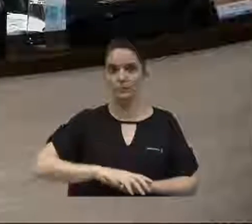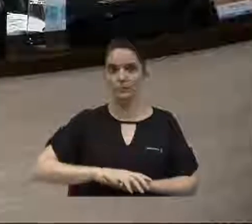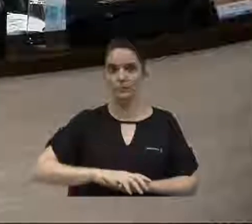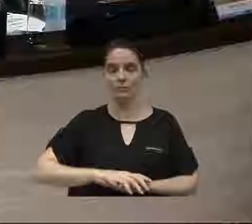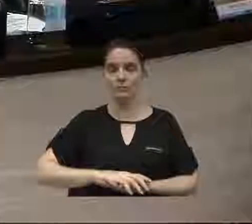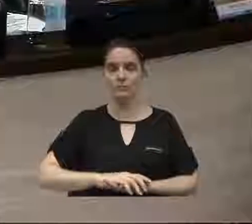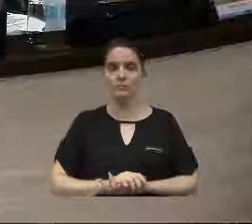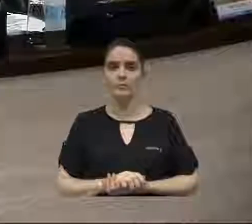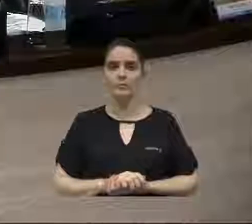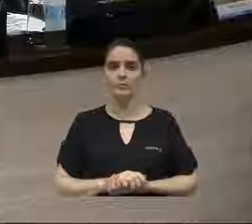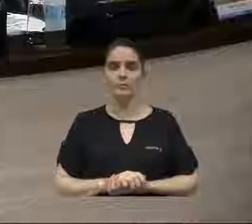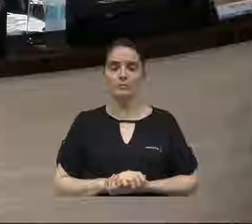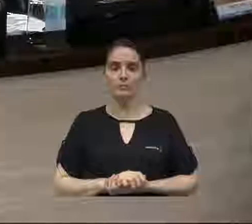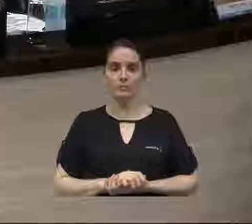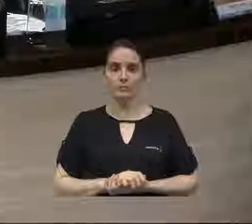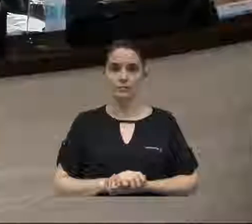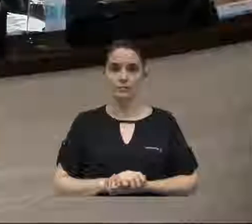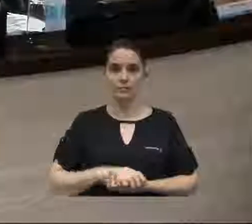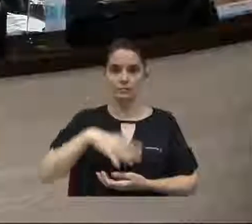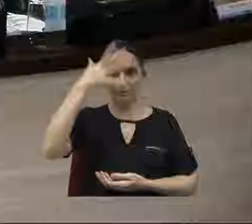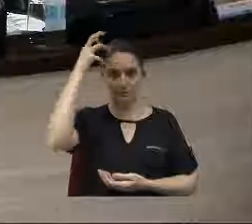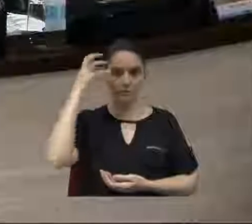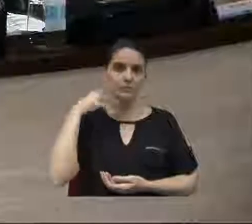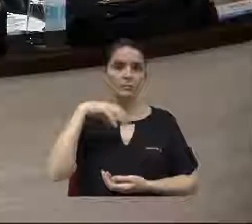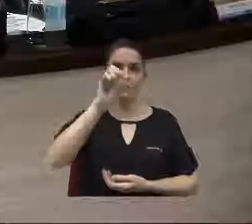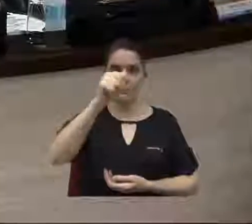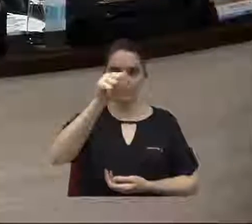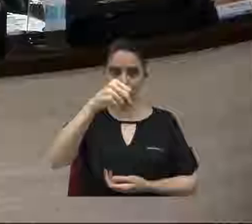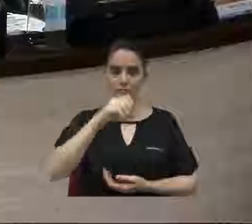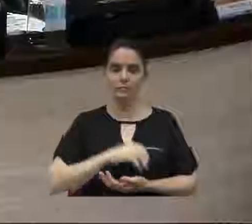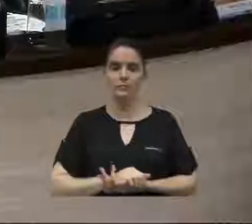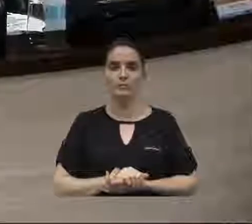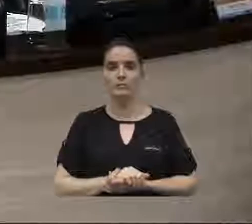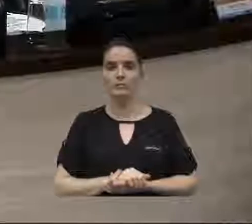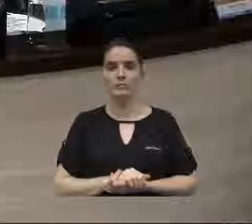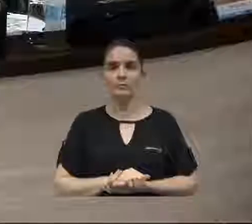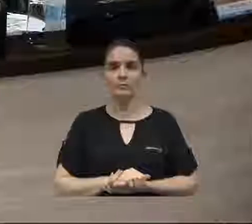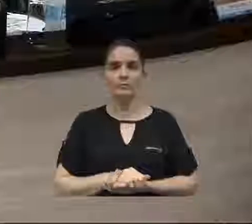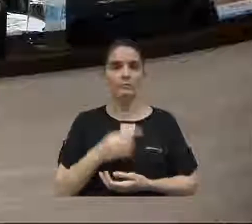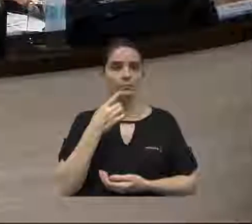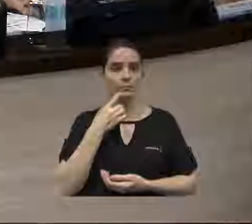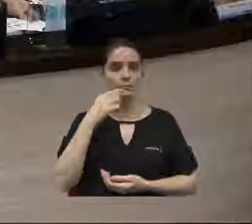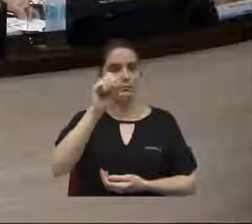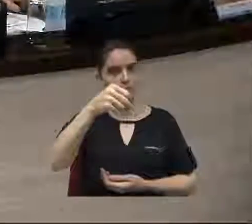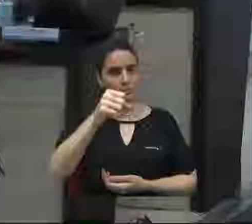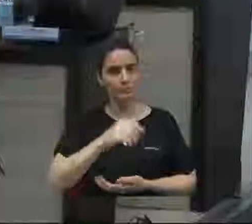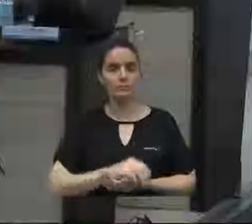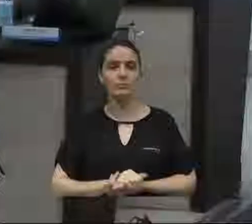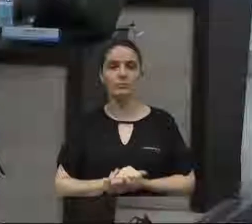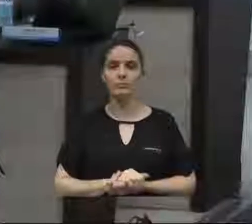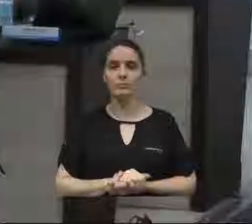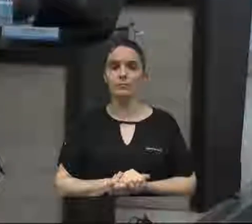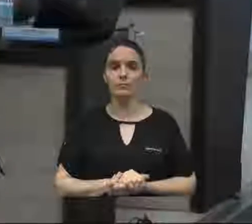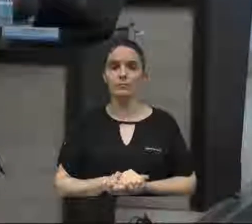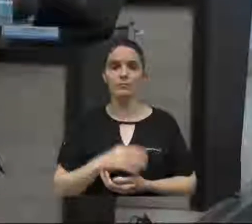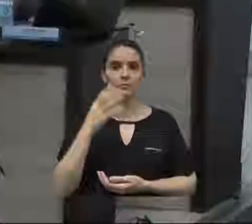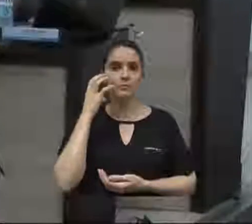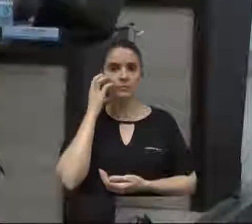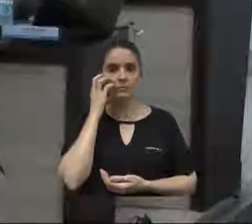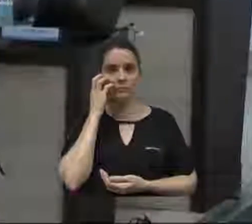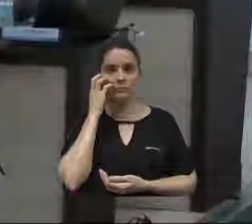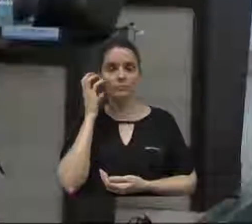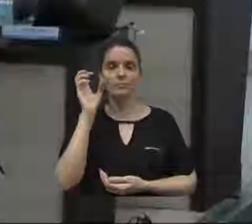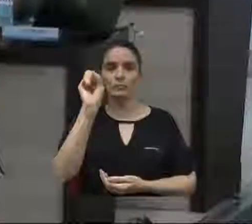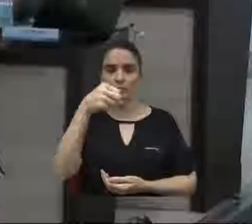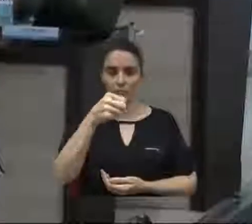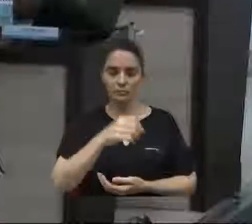Lubogo. Sim, senhor presidente. Cleiton Silva. Sim, presidente. Doutor Marcelo.